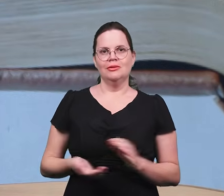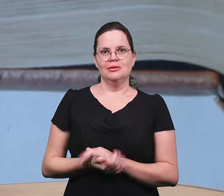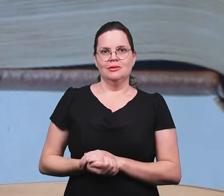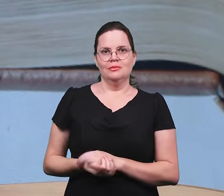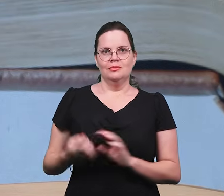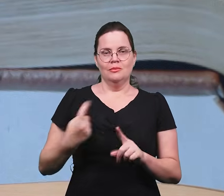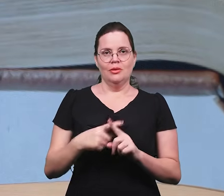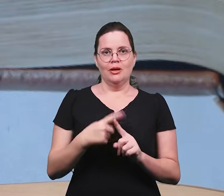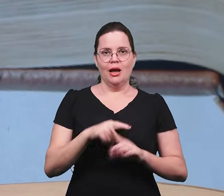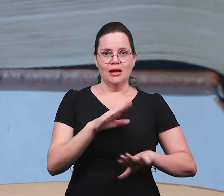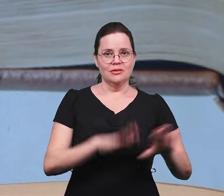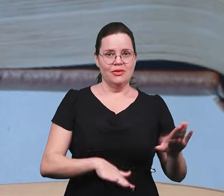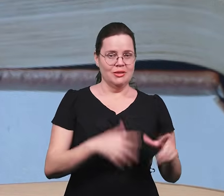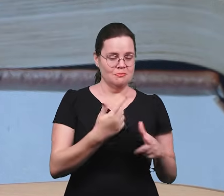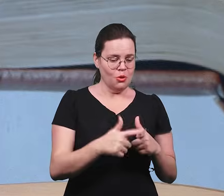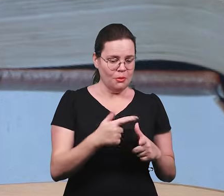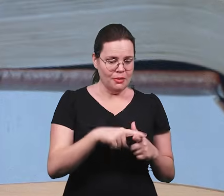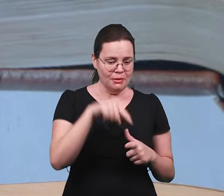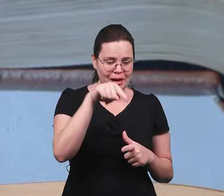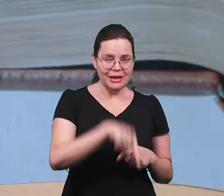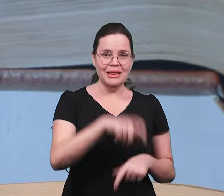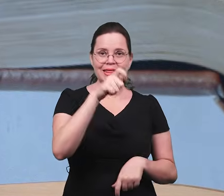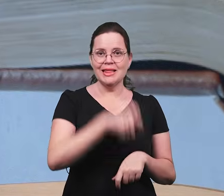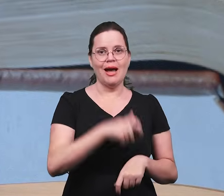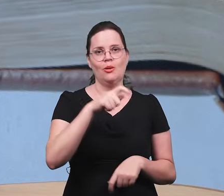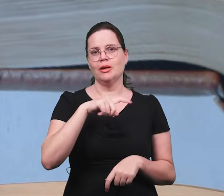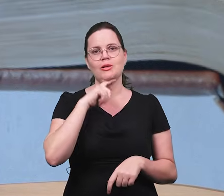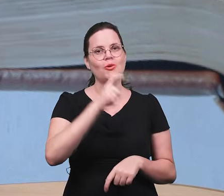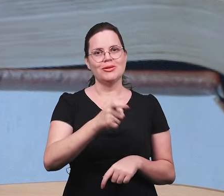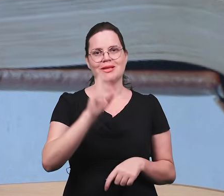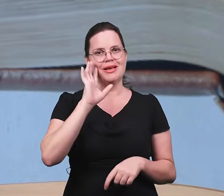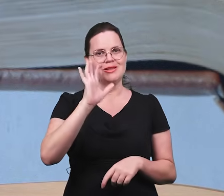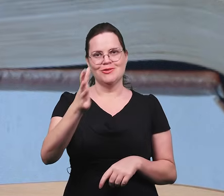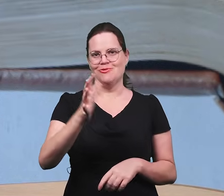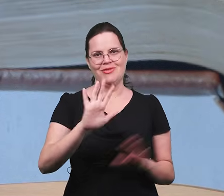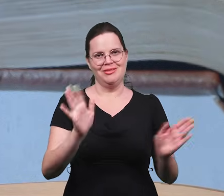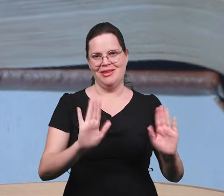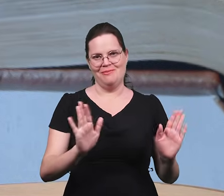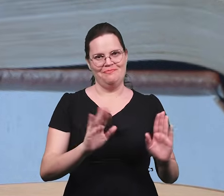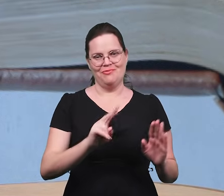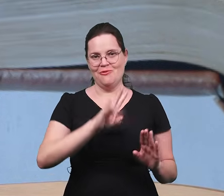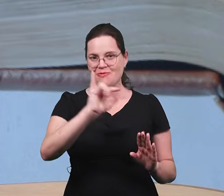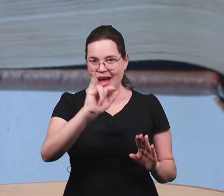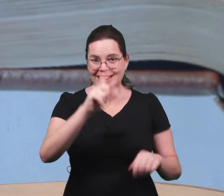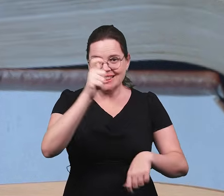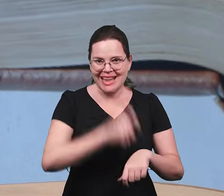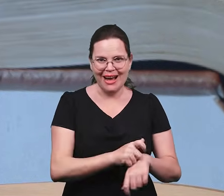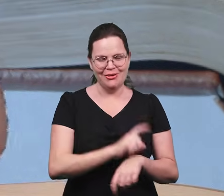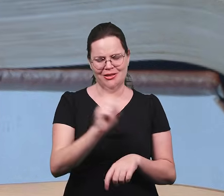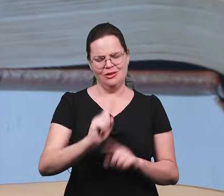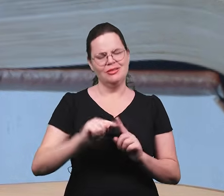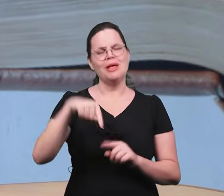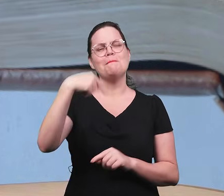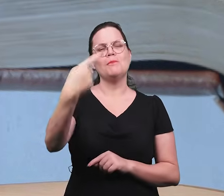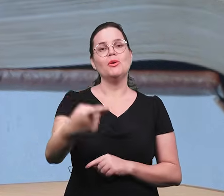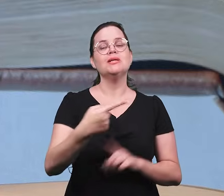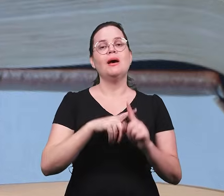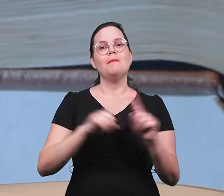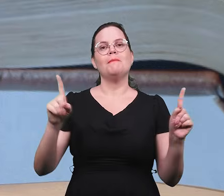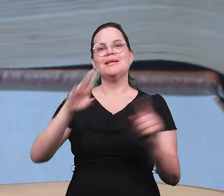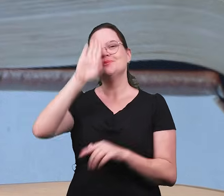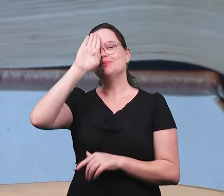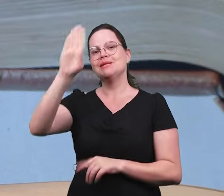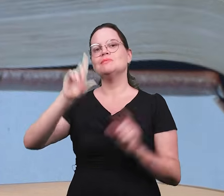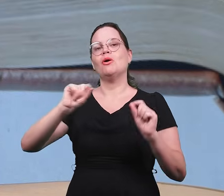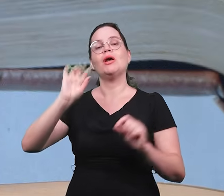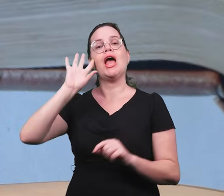que talvez não vai resolver o problema imediato, mas ele vai descedentar a sede da nossa